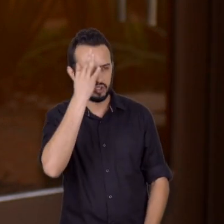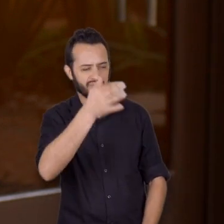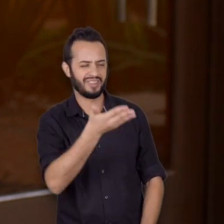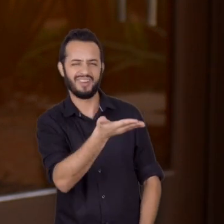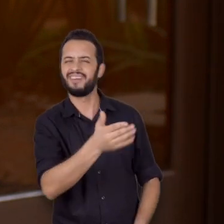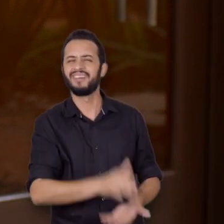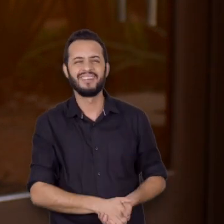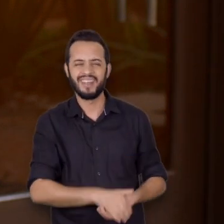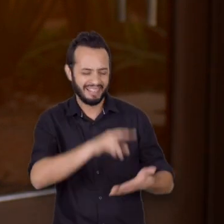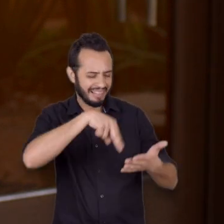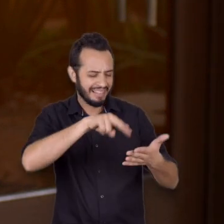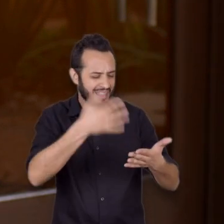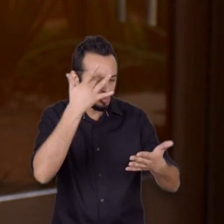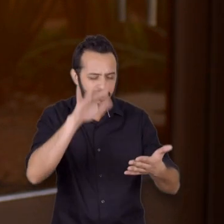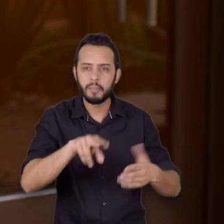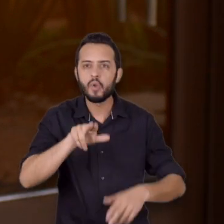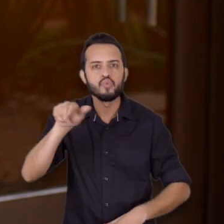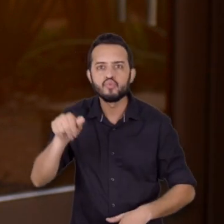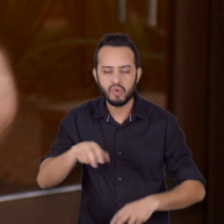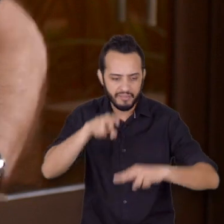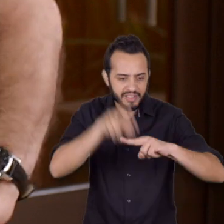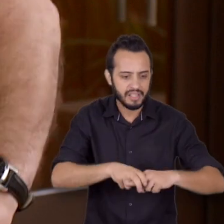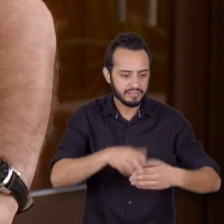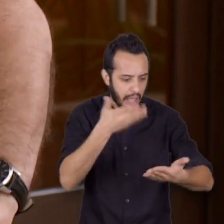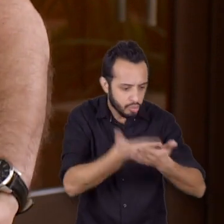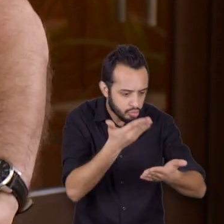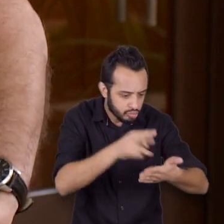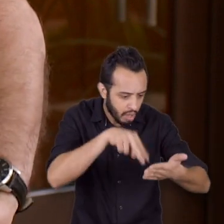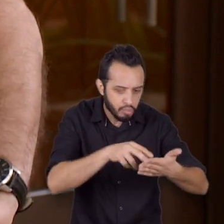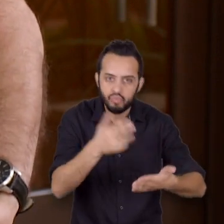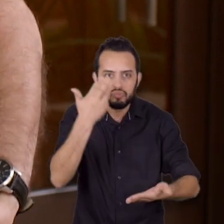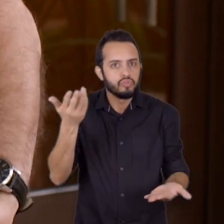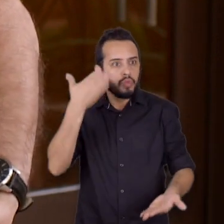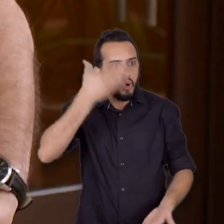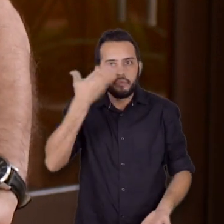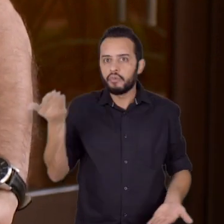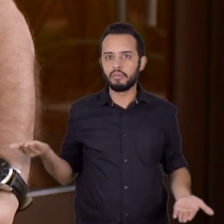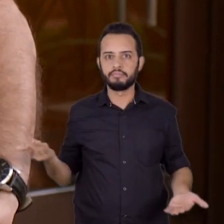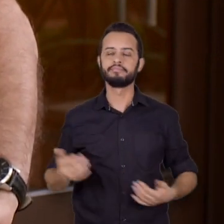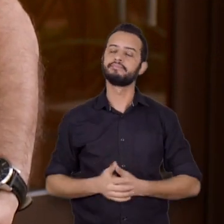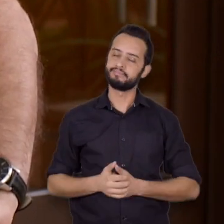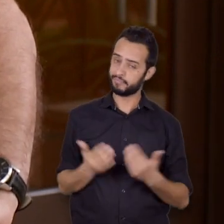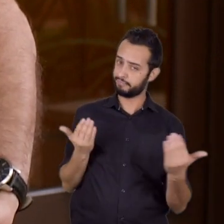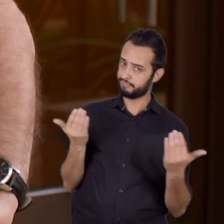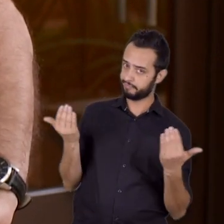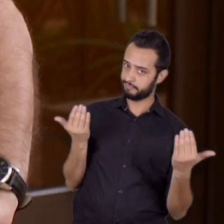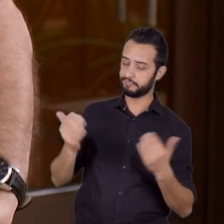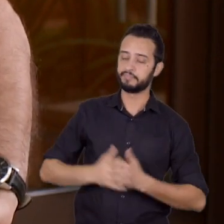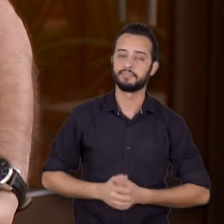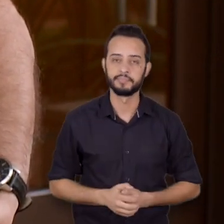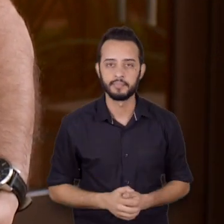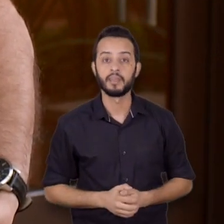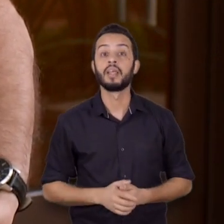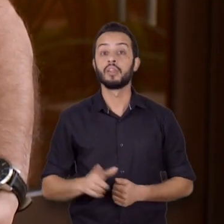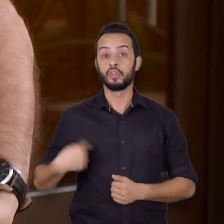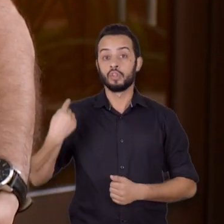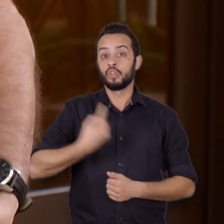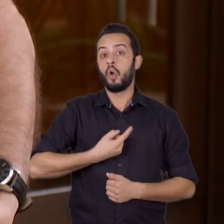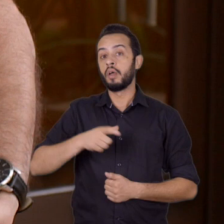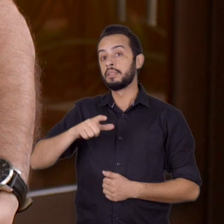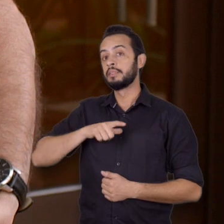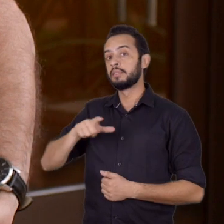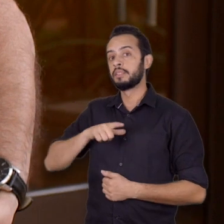um analfabeto porque nunca viu ele sentar e escrever no caderno, também está sendo. Agora tem uma coisa muito interessante, essa mesma renegociação que a gente